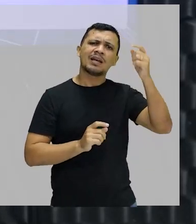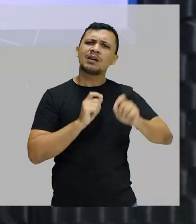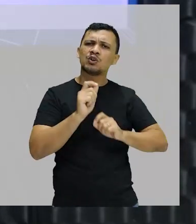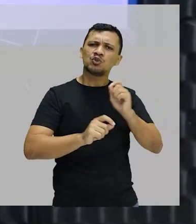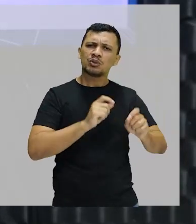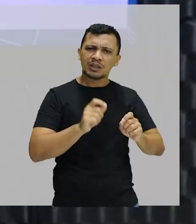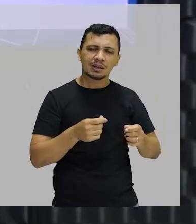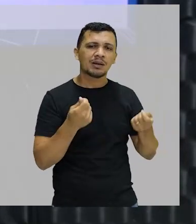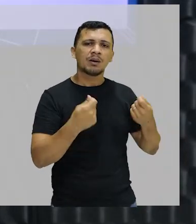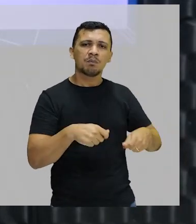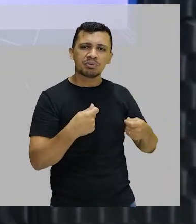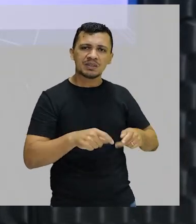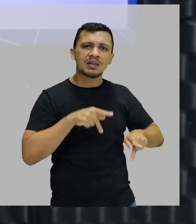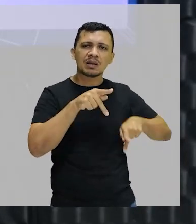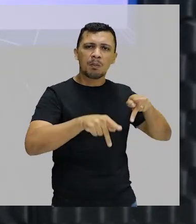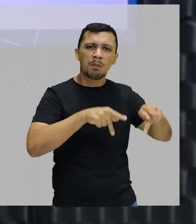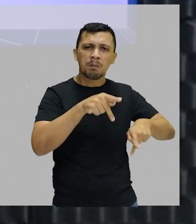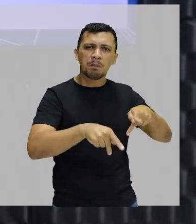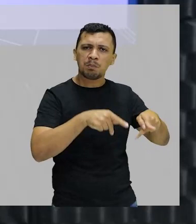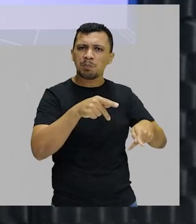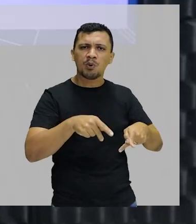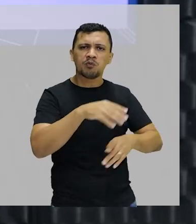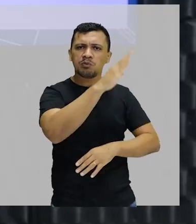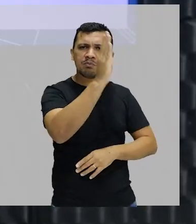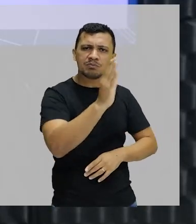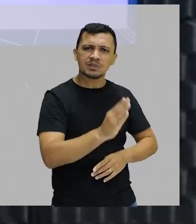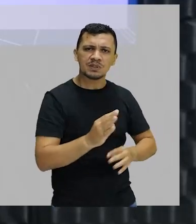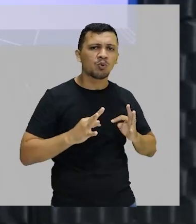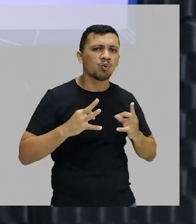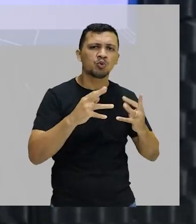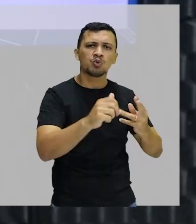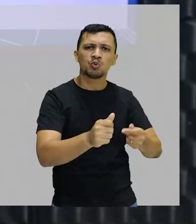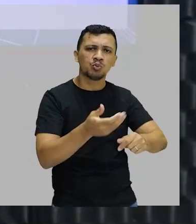embranquecer a população brasileira. E esse embranquecimento viria